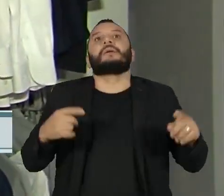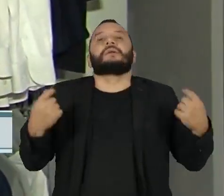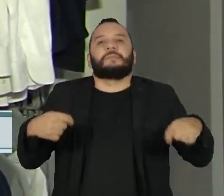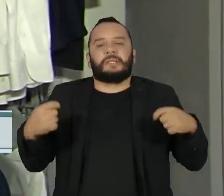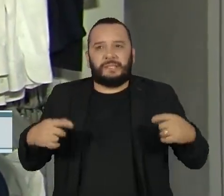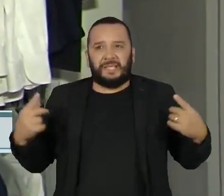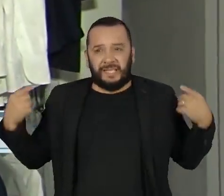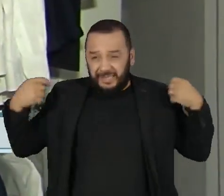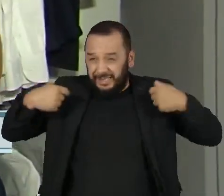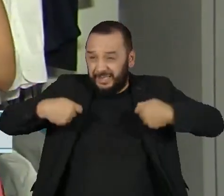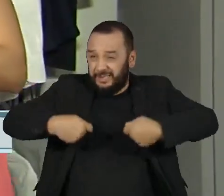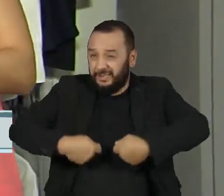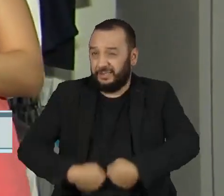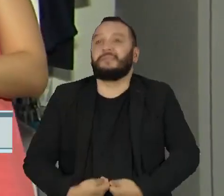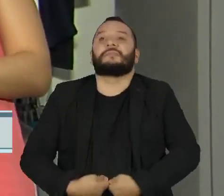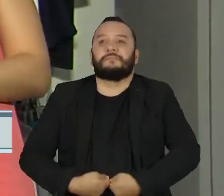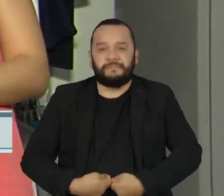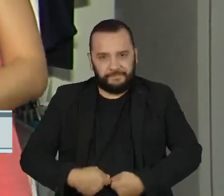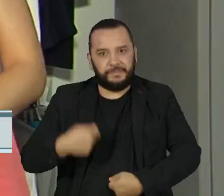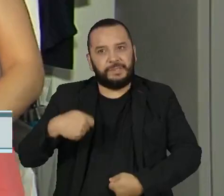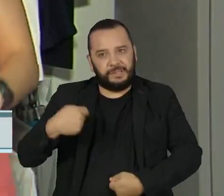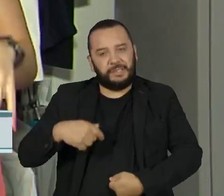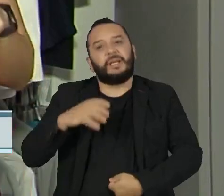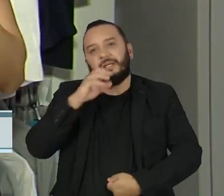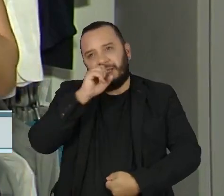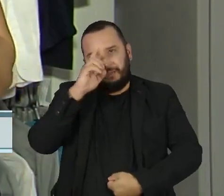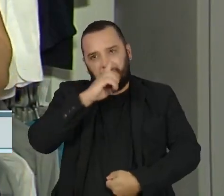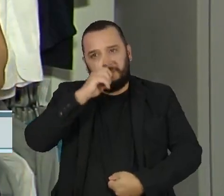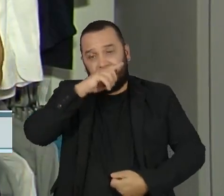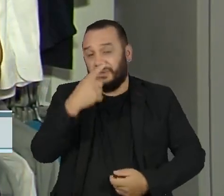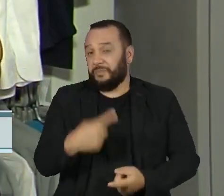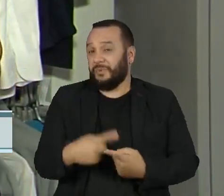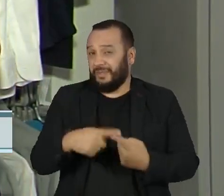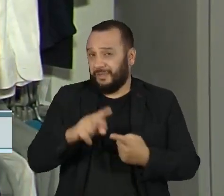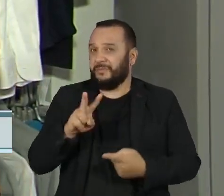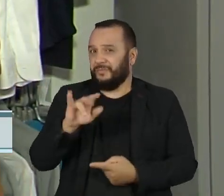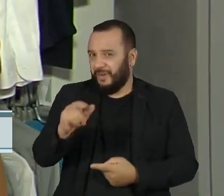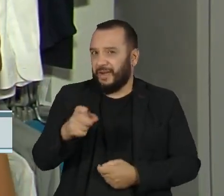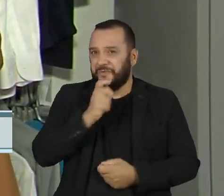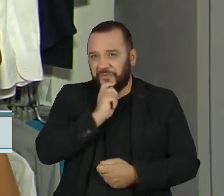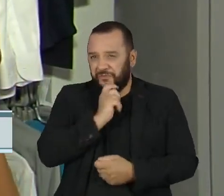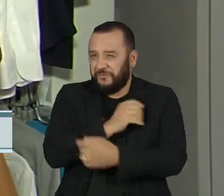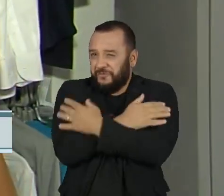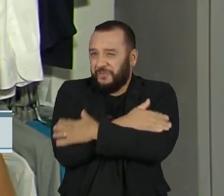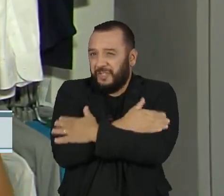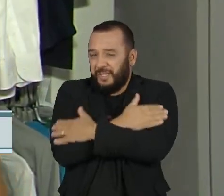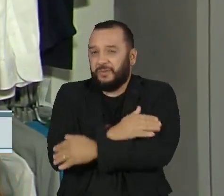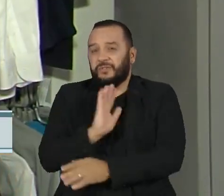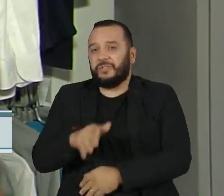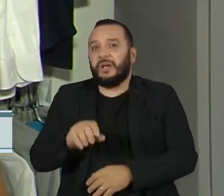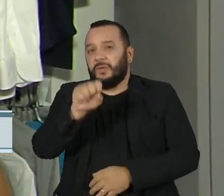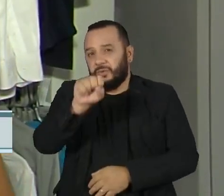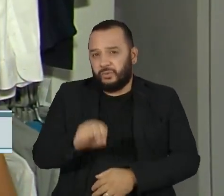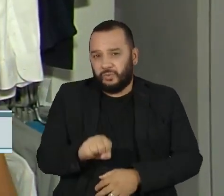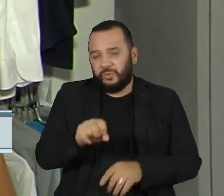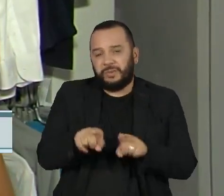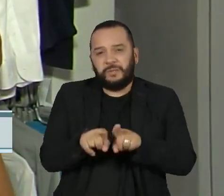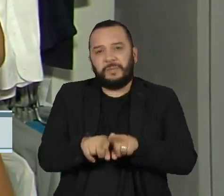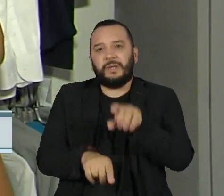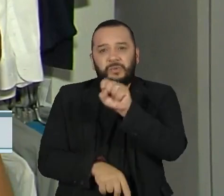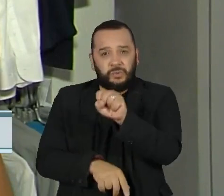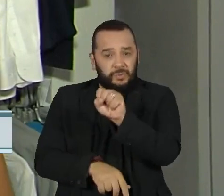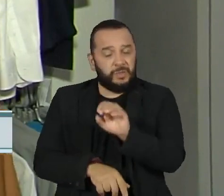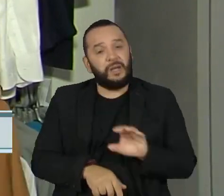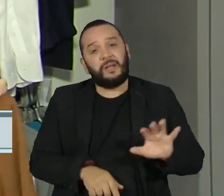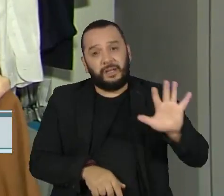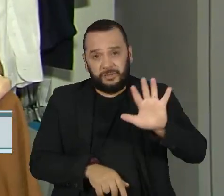do fundo do armário o casaco a previsão da chegada de uma frente fria em regiões do sul e do Sudeste do país que